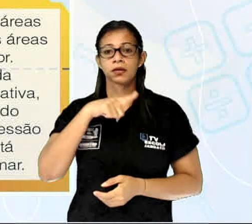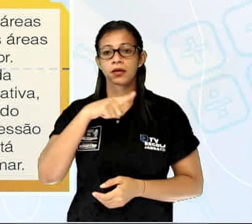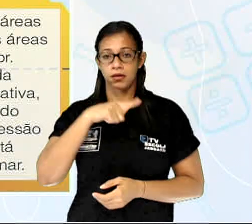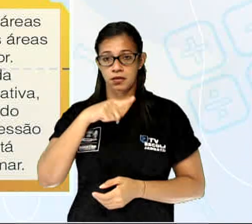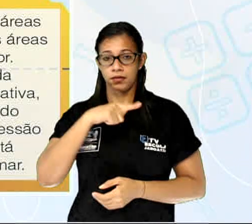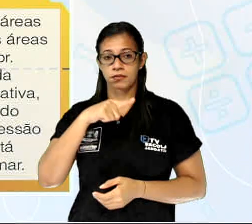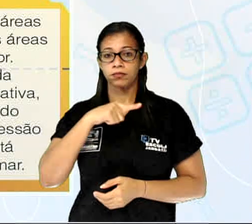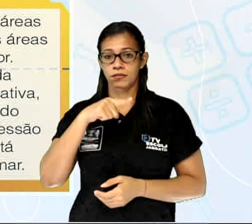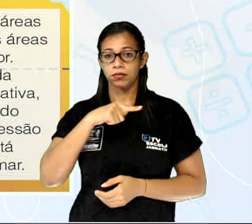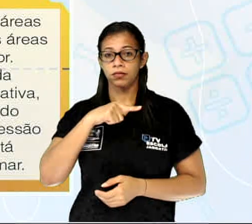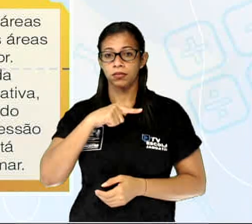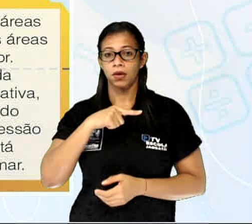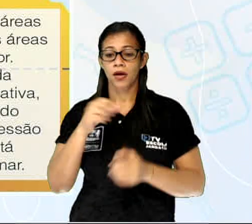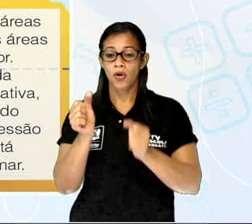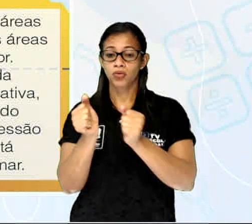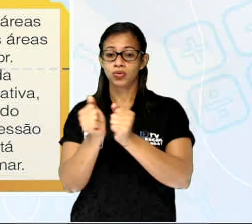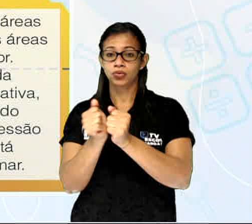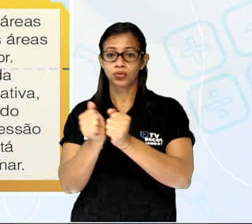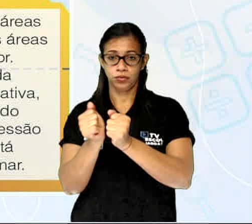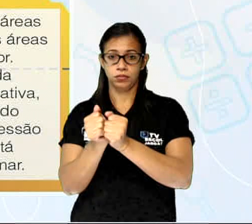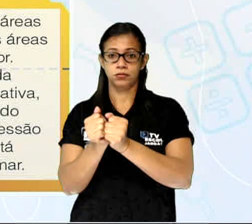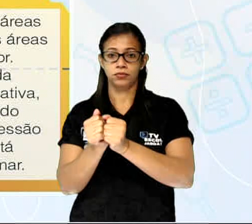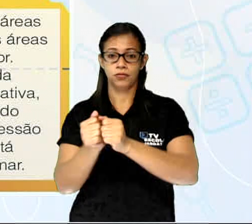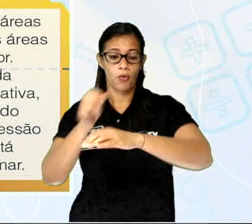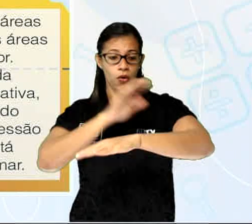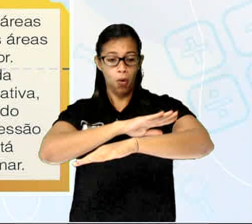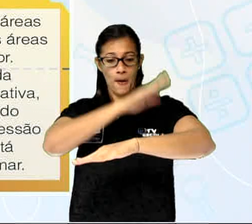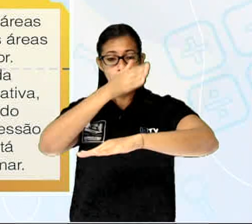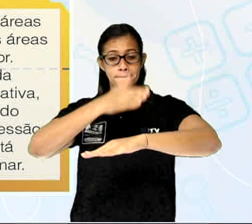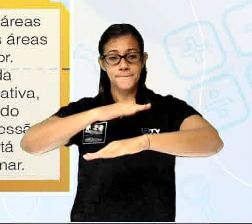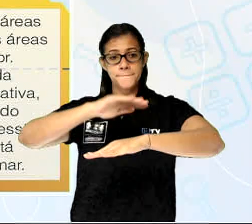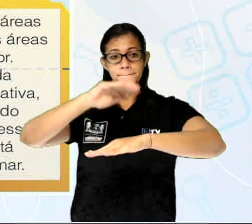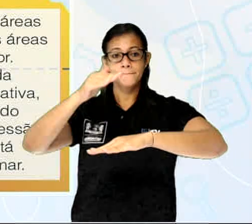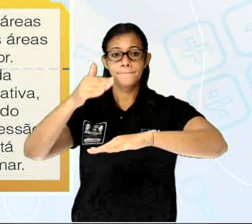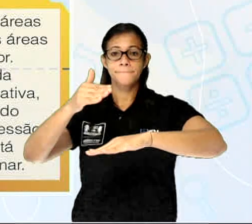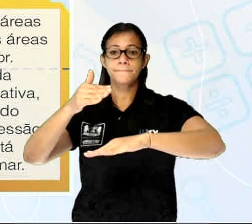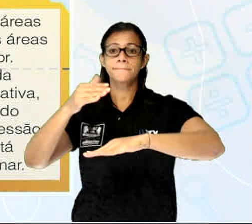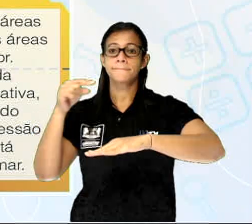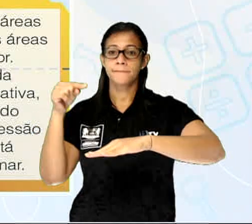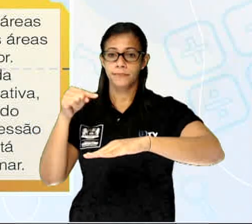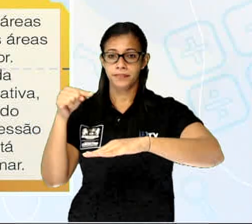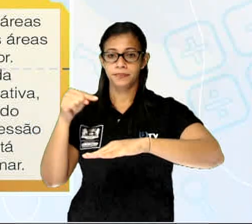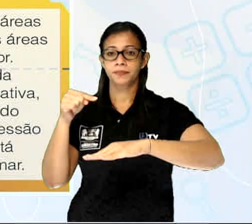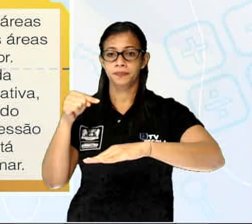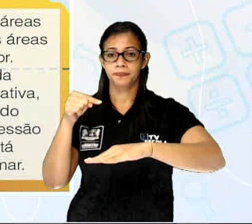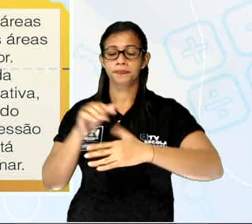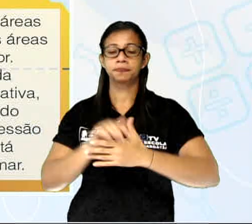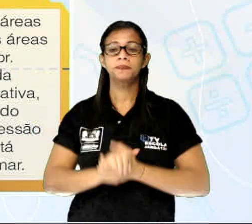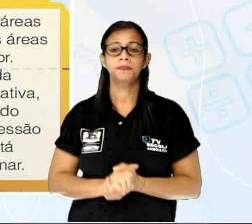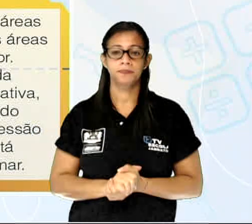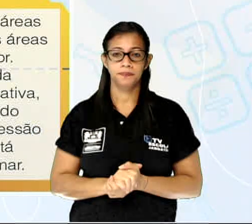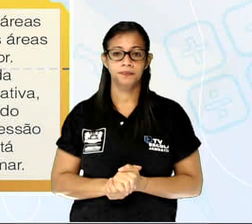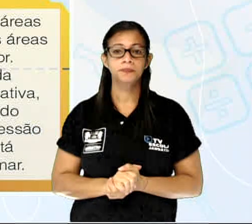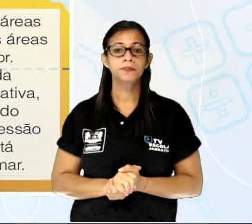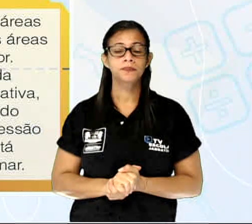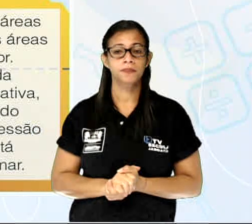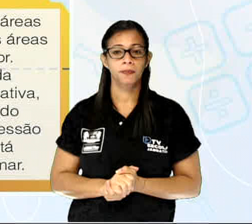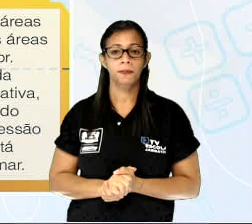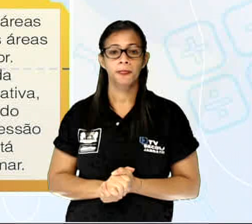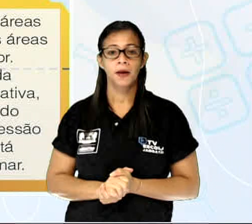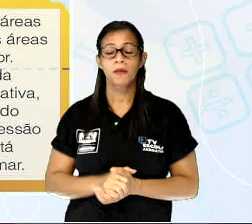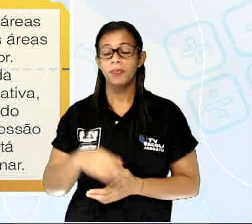bordas de planaltos. E se você observar, vem aqui comigo, as